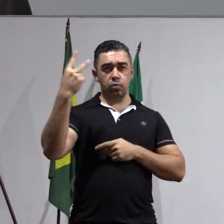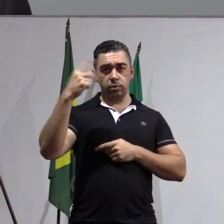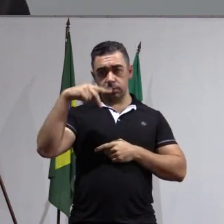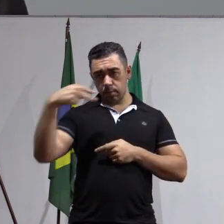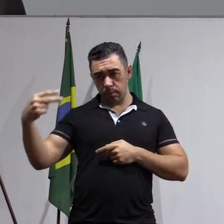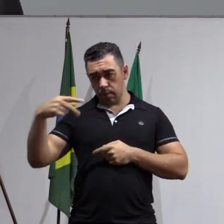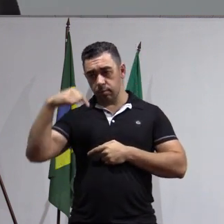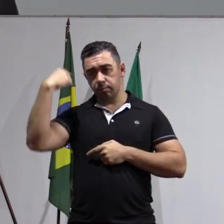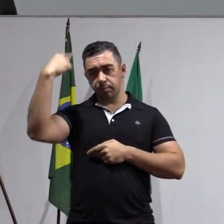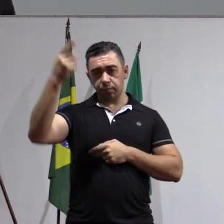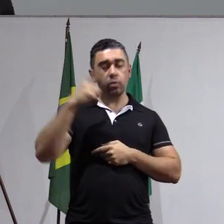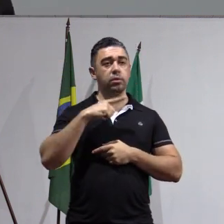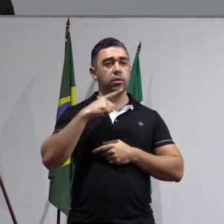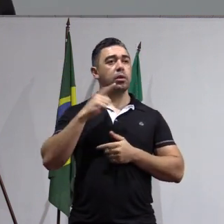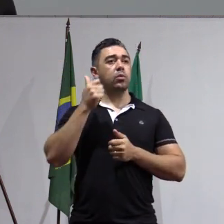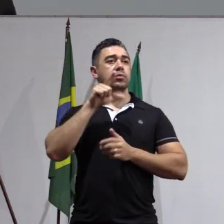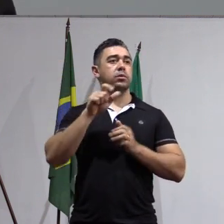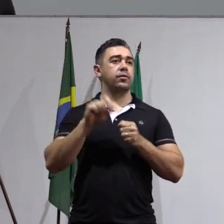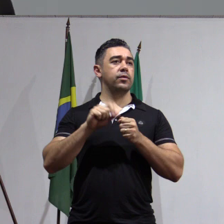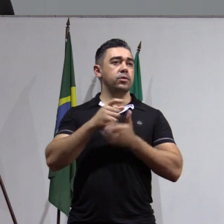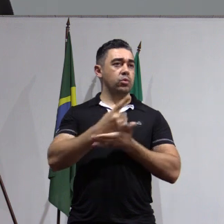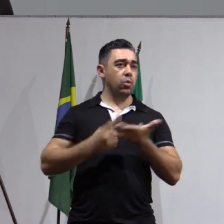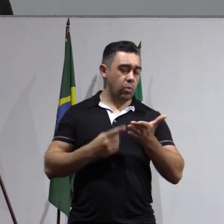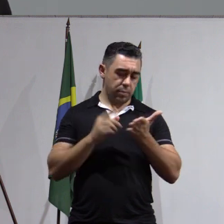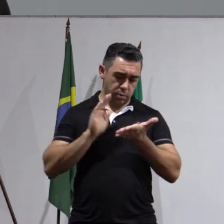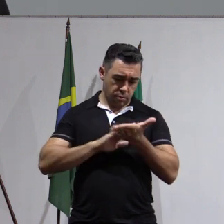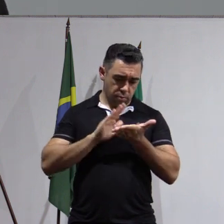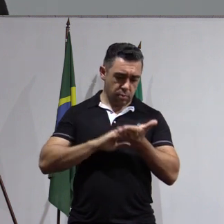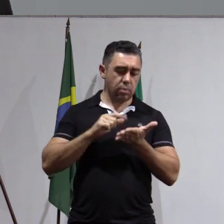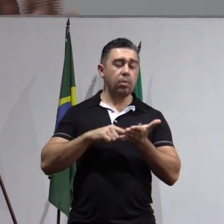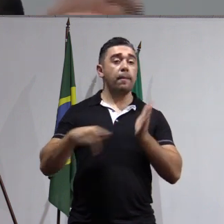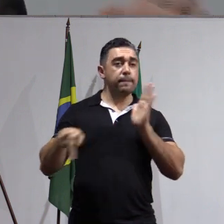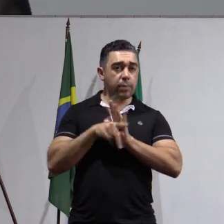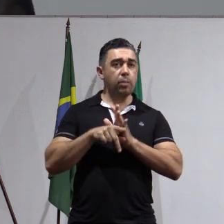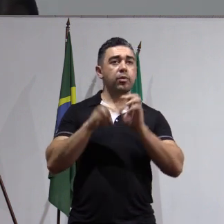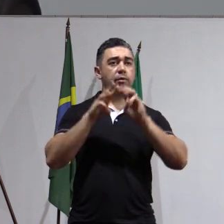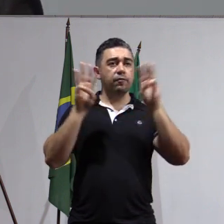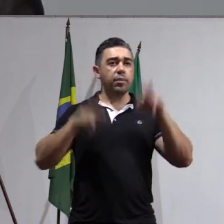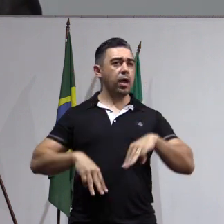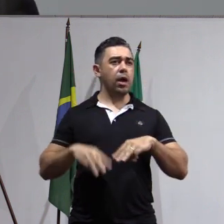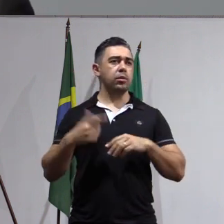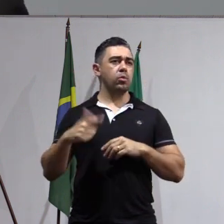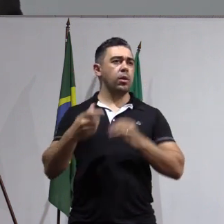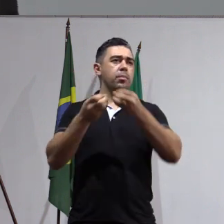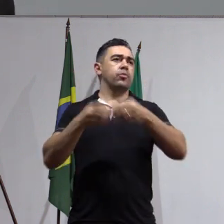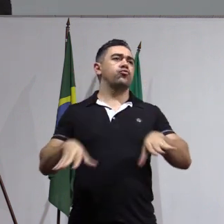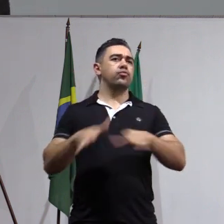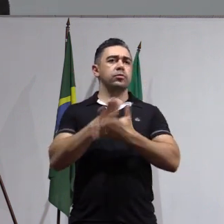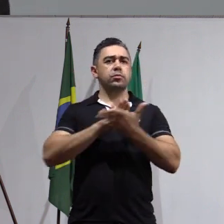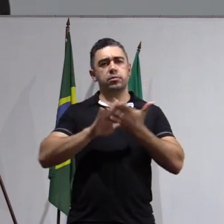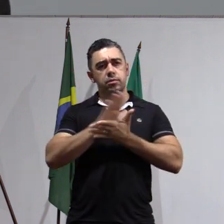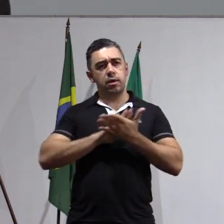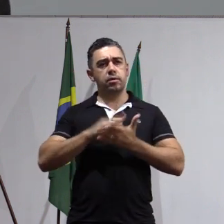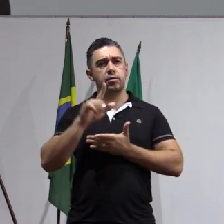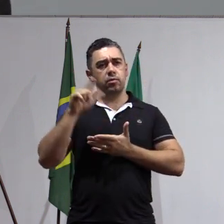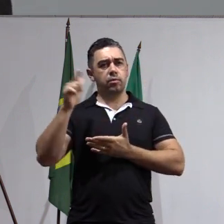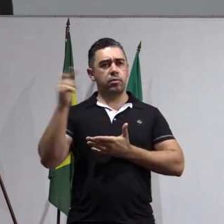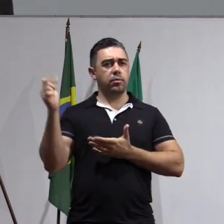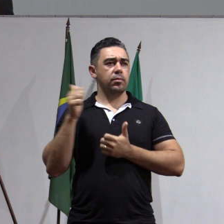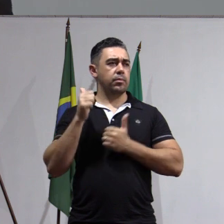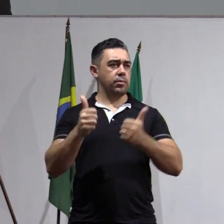né, onde nós temos um documento que possa ser considerado um documento da UFPR, sem prejuízo das manifestações individuais que alguém queira fazer.